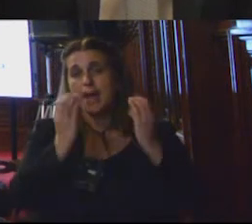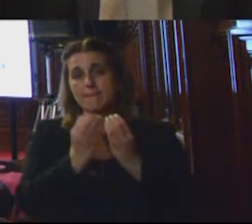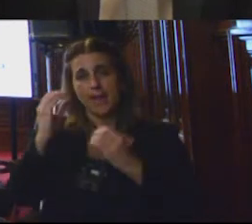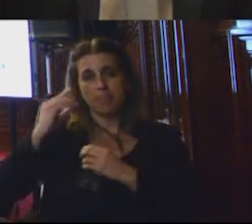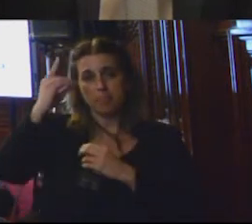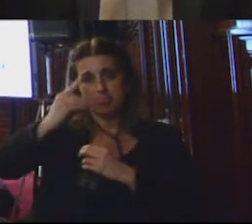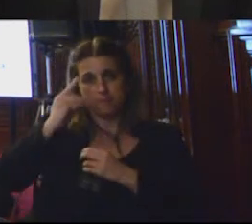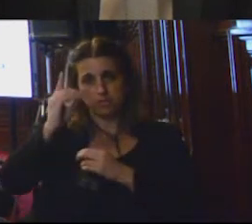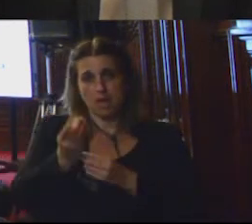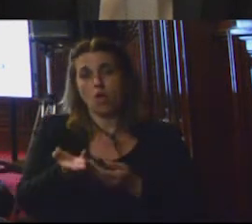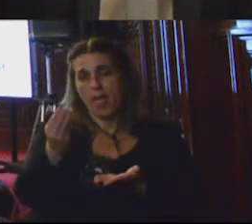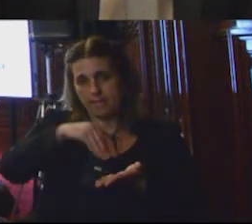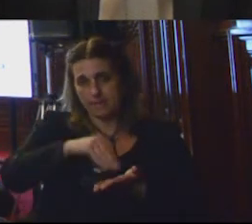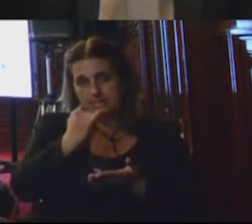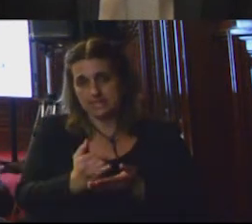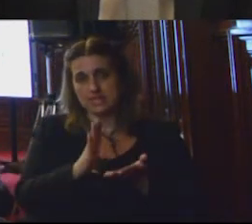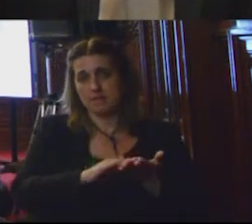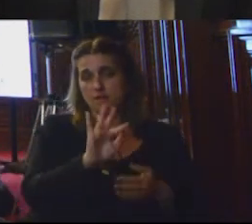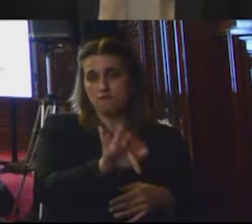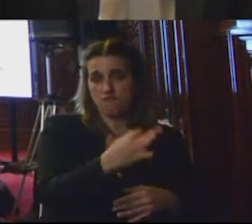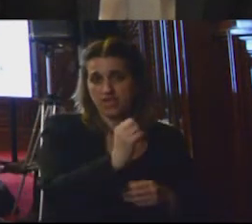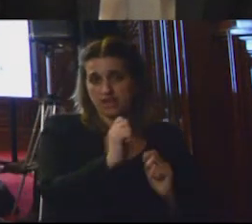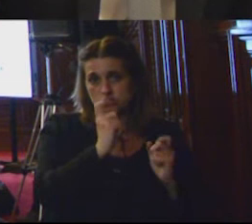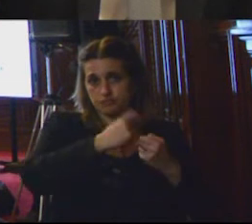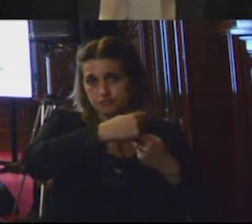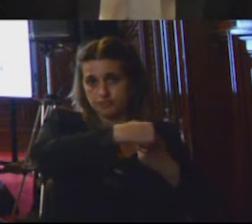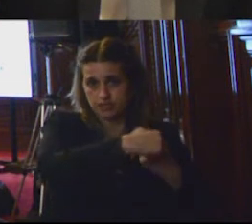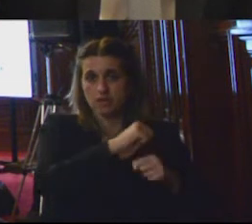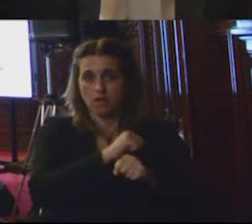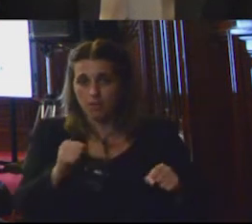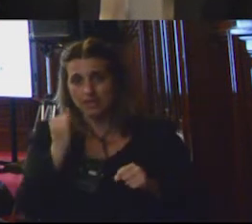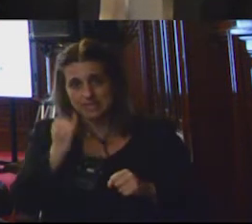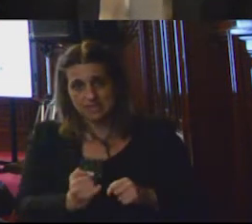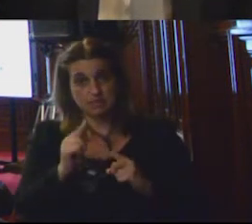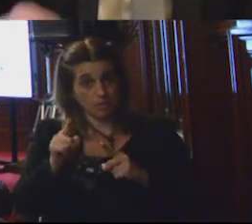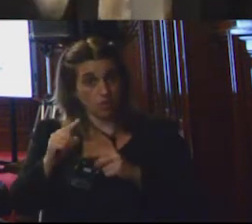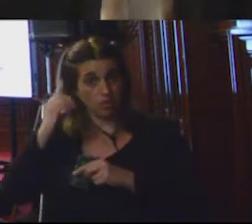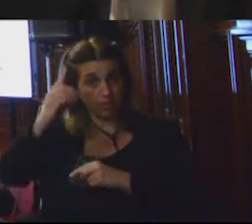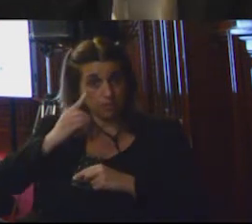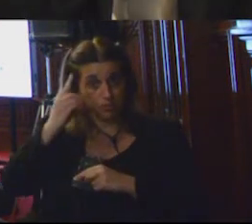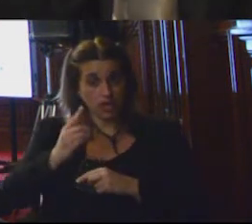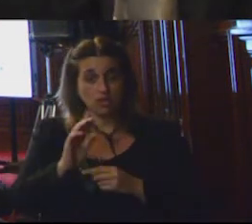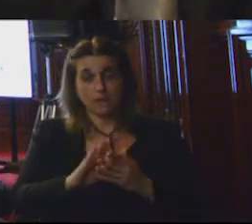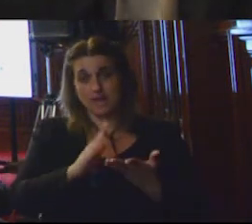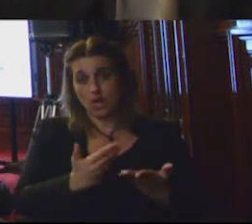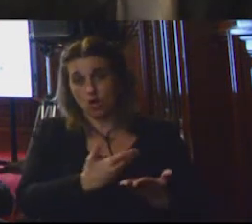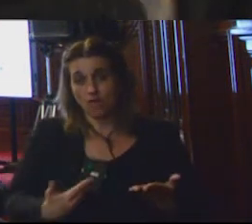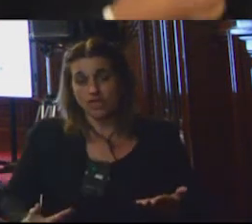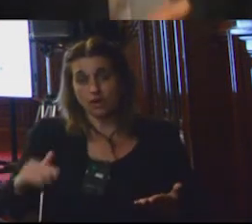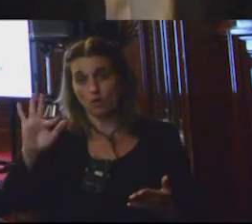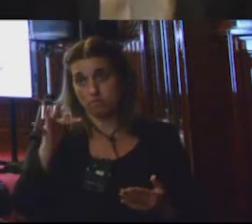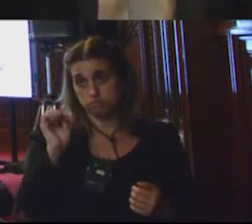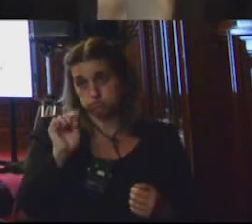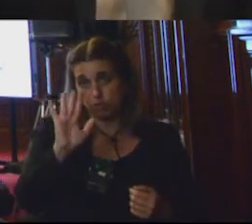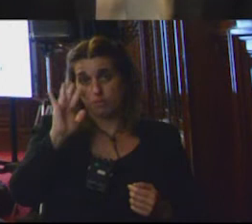estados da federação. Após tramitar na Câmara dos Deputados e no Senado Federal, o projeto de lei foi sancionado pelo